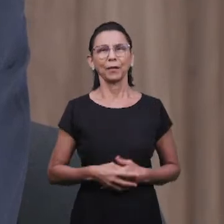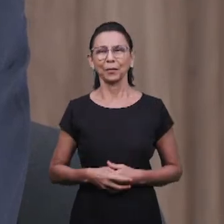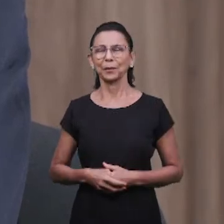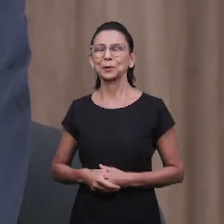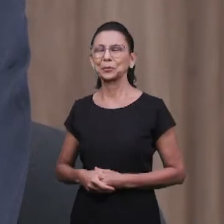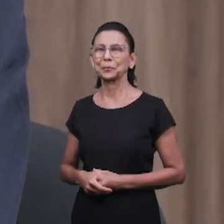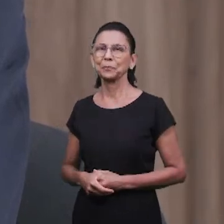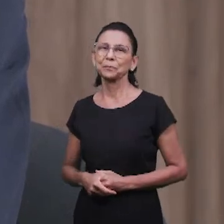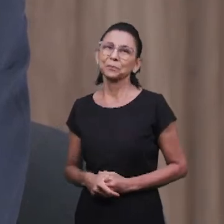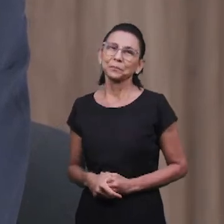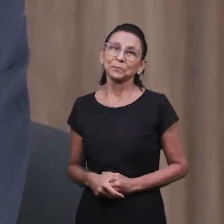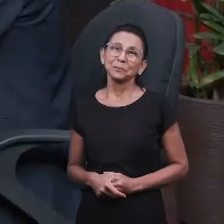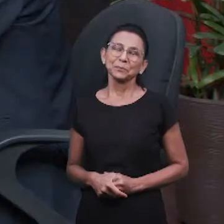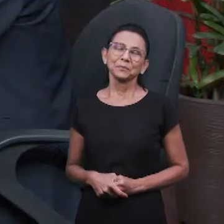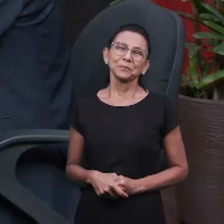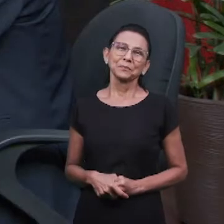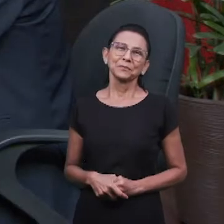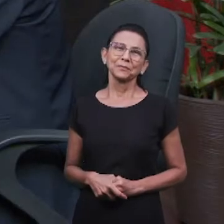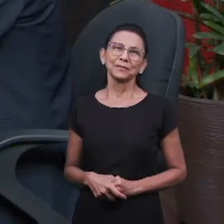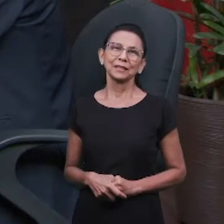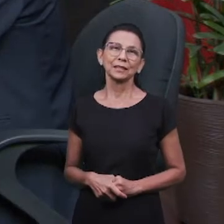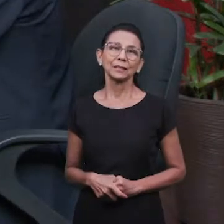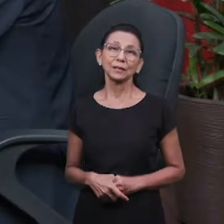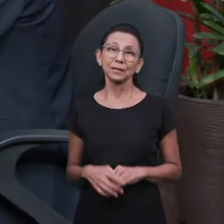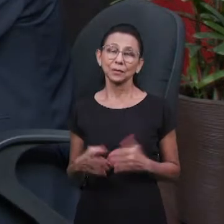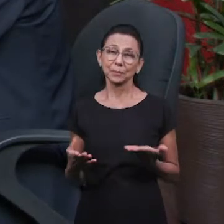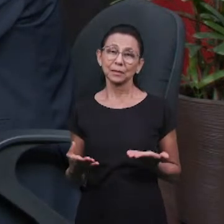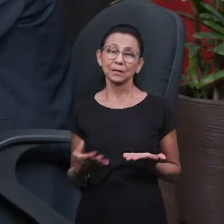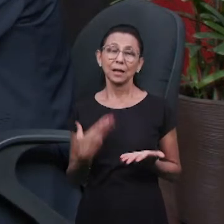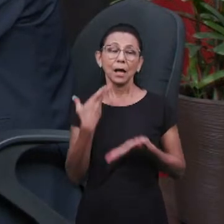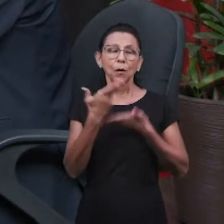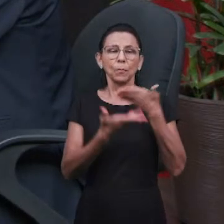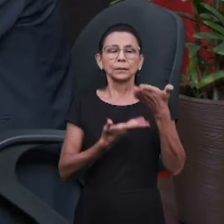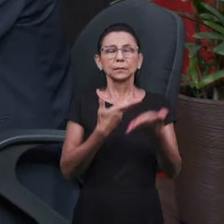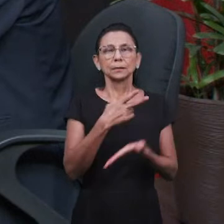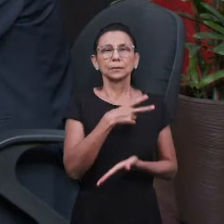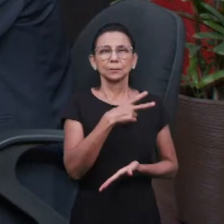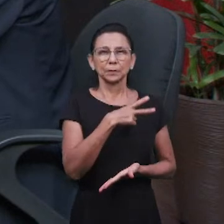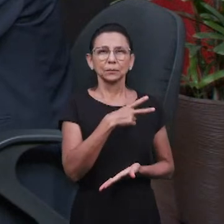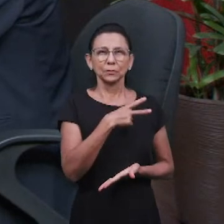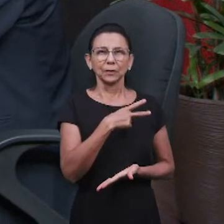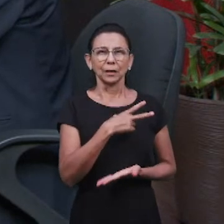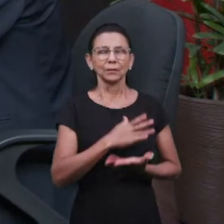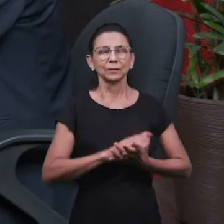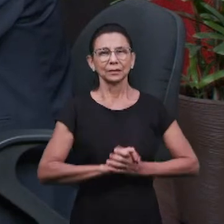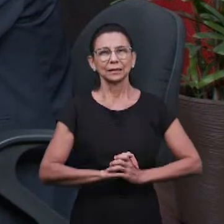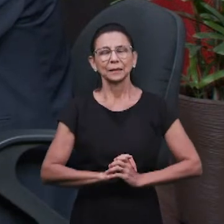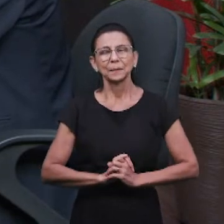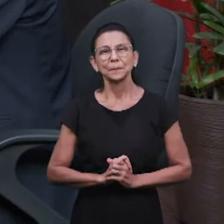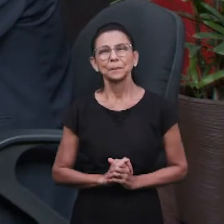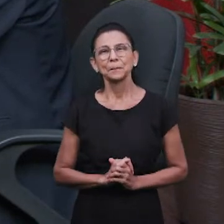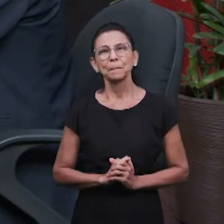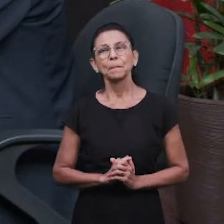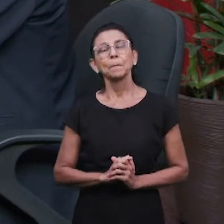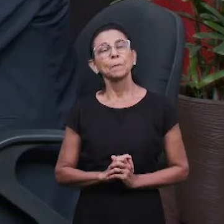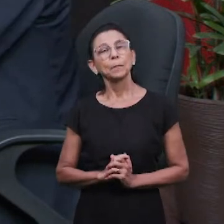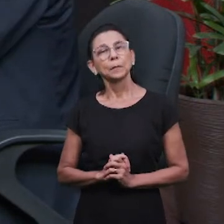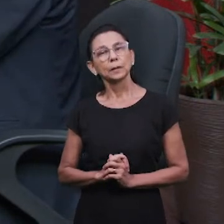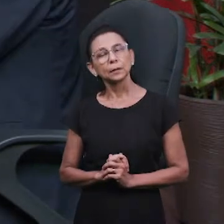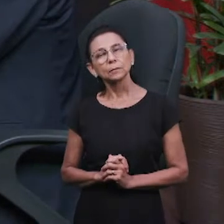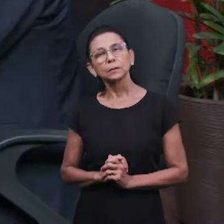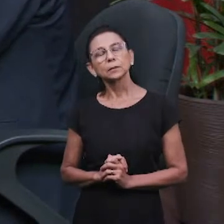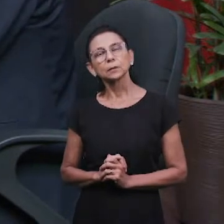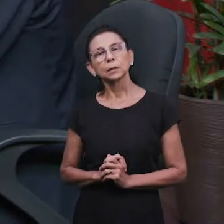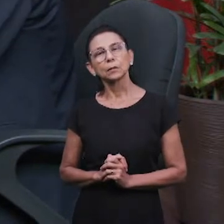Acesso. Então, às vezes, nós vamos ter que ter isso, pessoas para dar assistência personalizada, porque são irmãos nossos, né? Que fazem parte da igreja, fazem parte